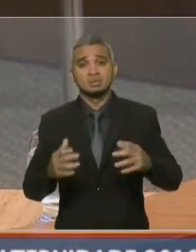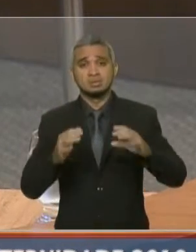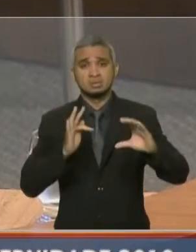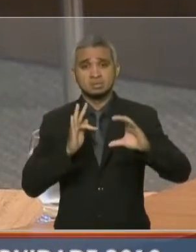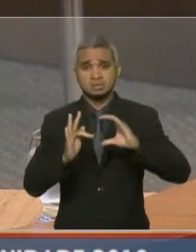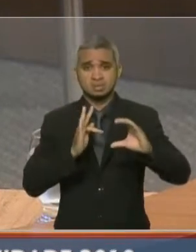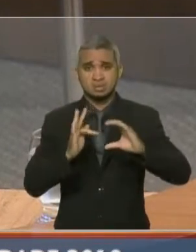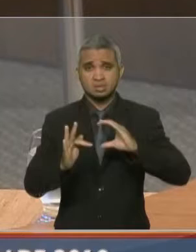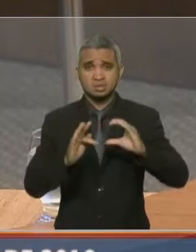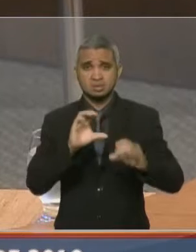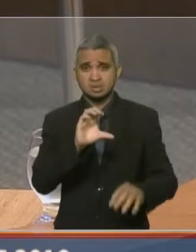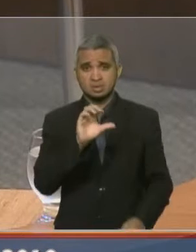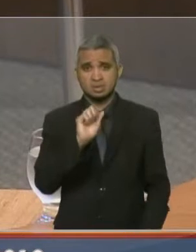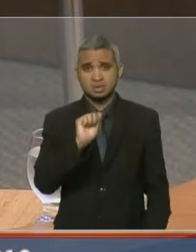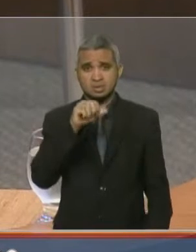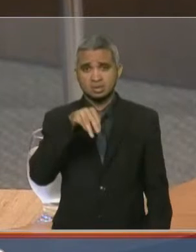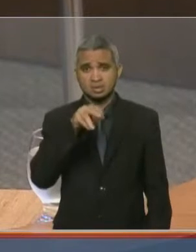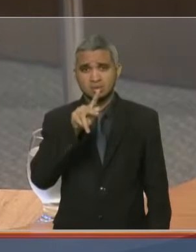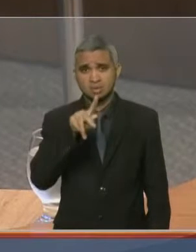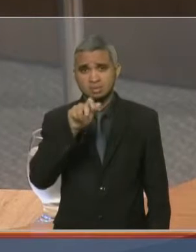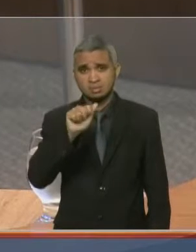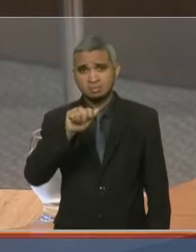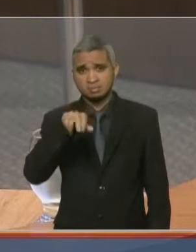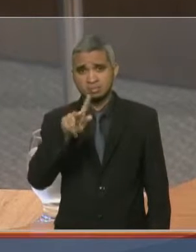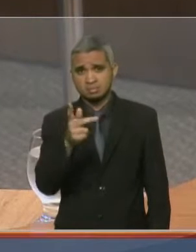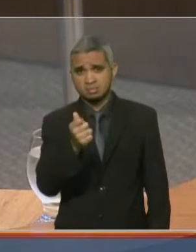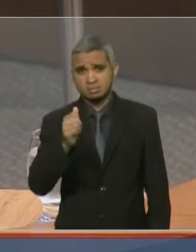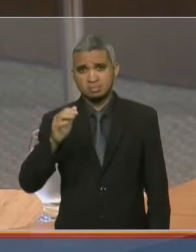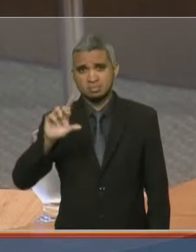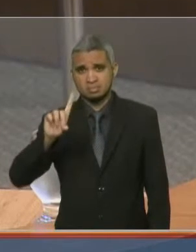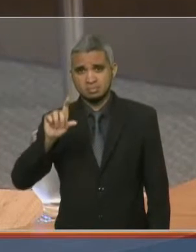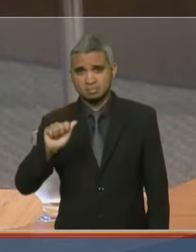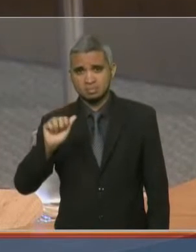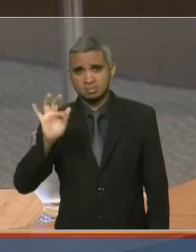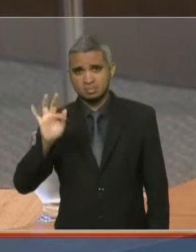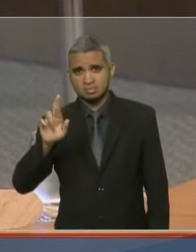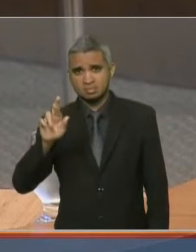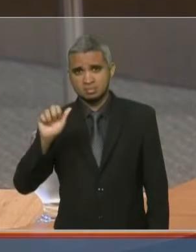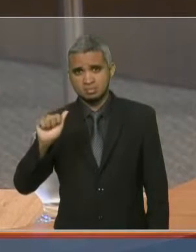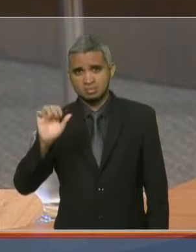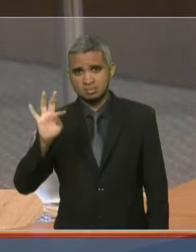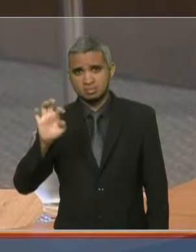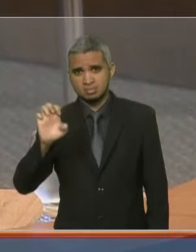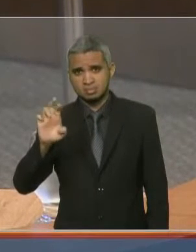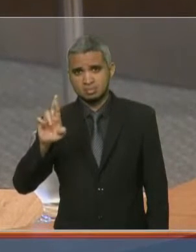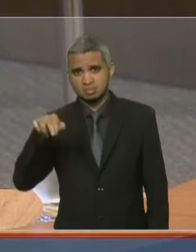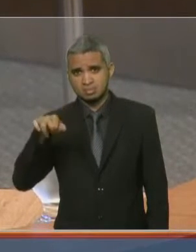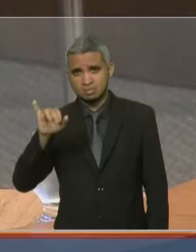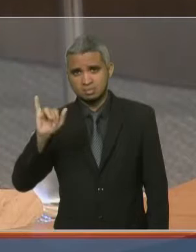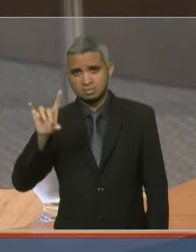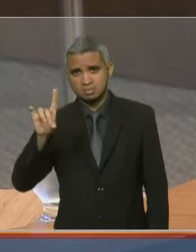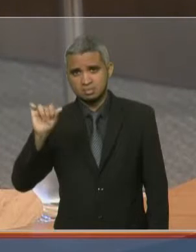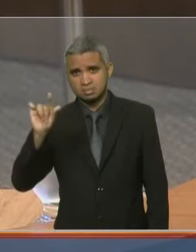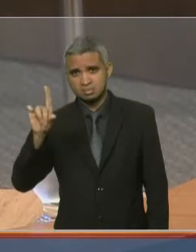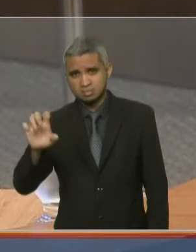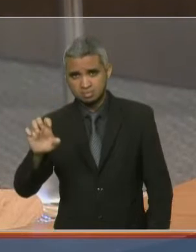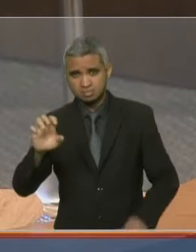despertar este espírito comunitário do nosso povo brasileiro, do nosso povo cristão, do povo de